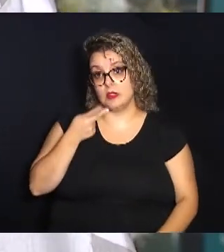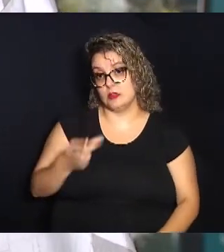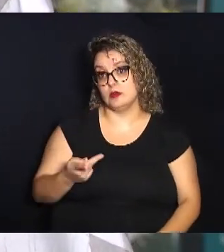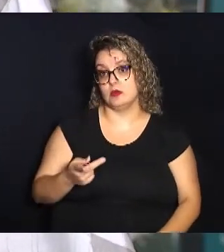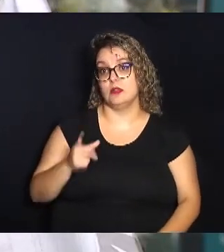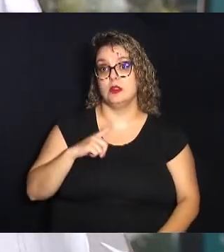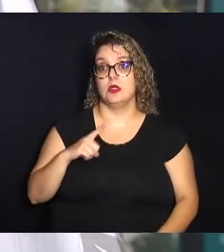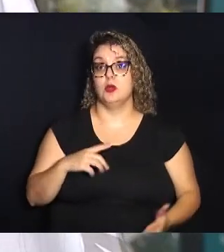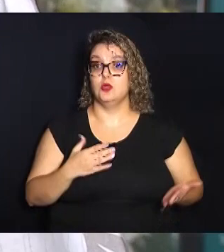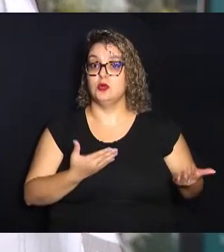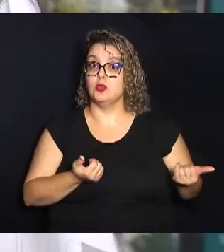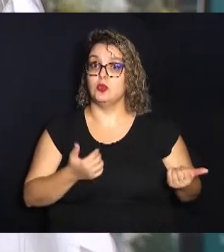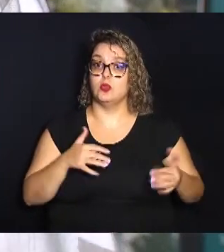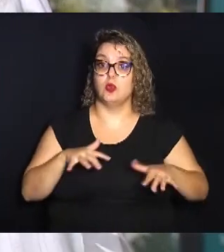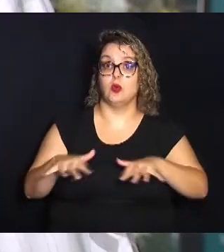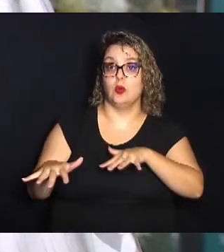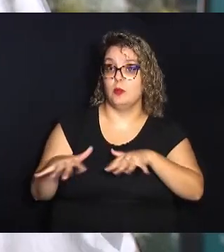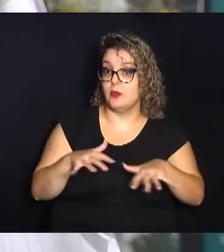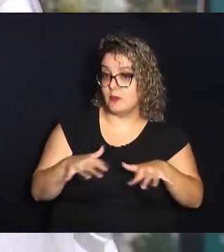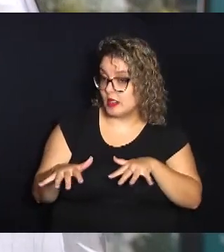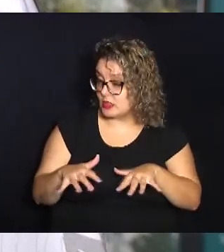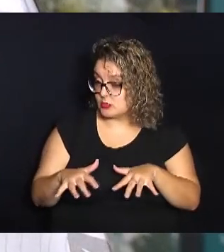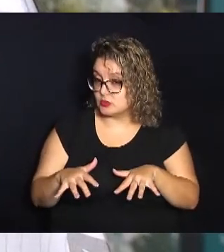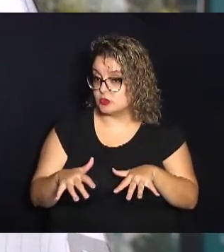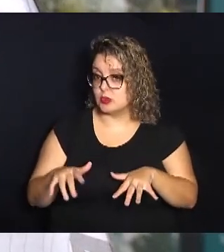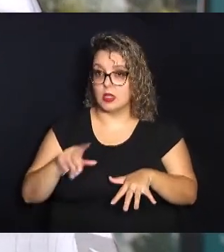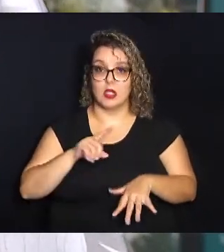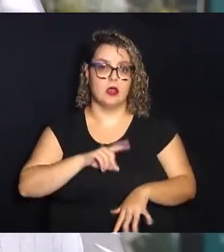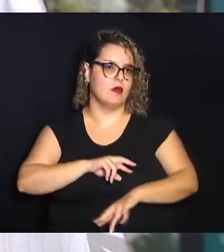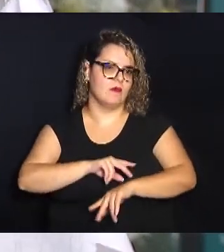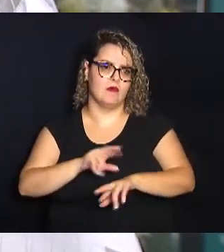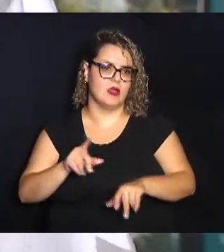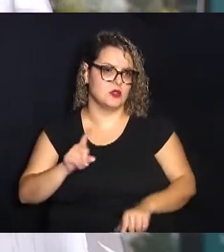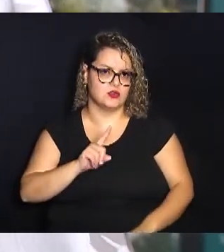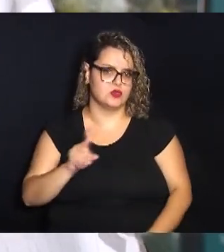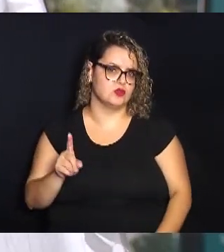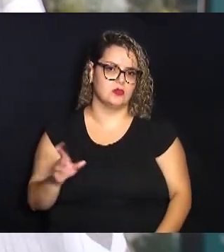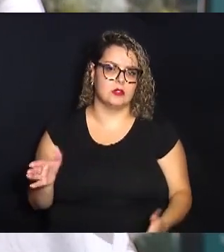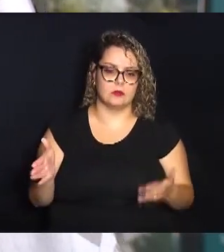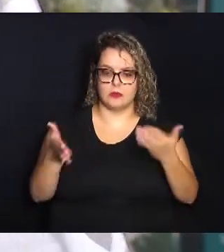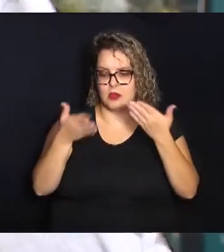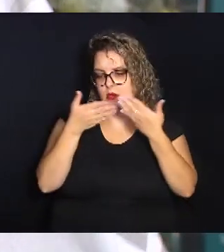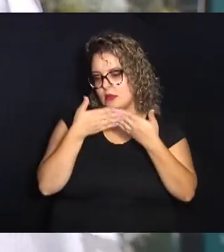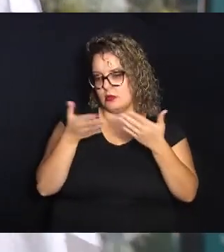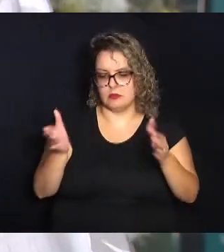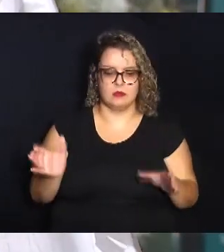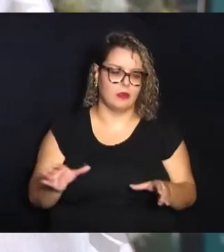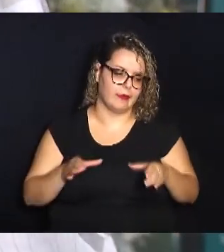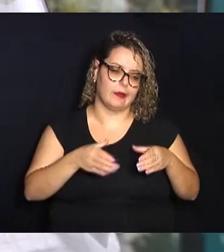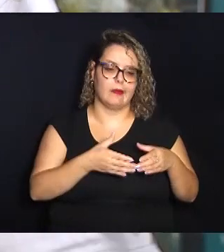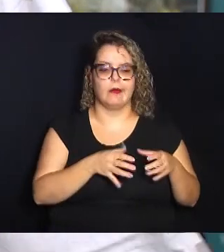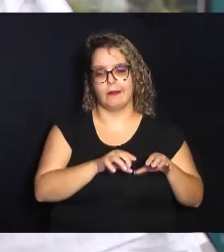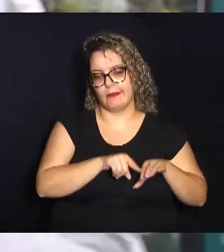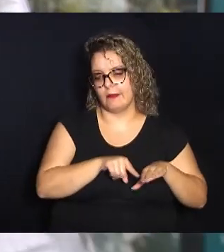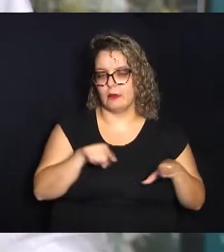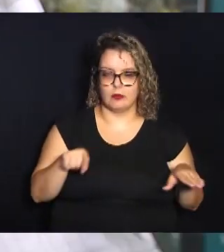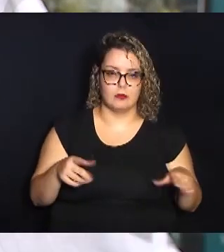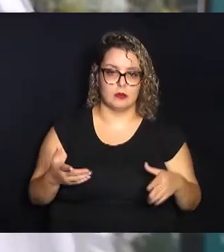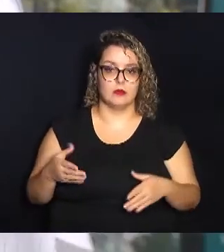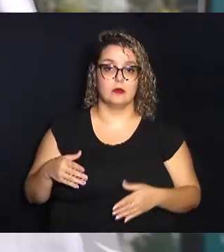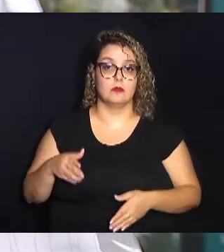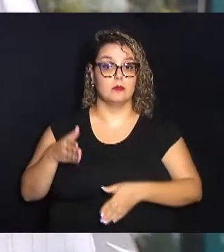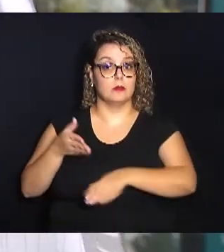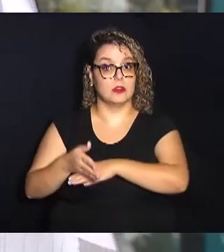Eu costumo usar que nós temos uma Juventude em movimento elas não estão muitos deles não estão fechado nenum grupo